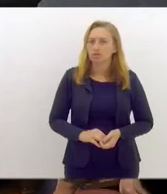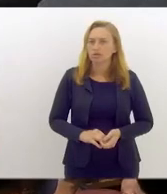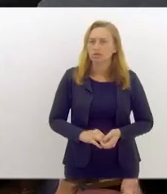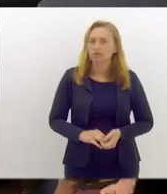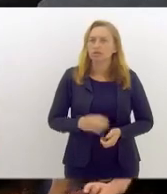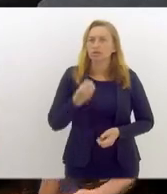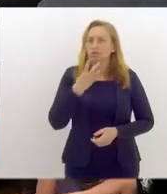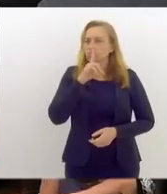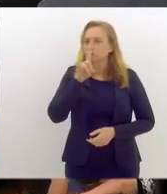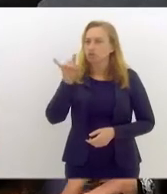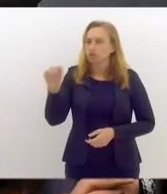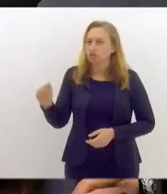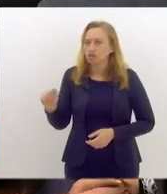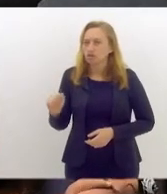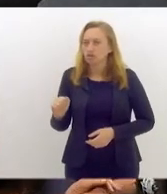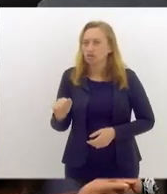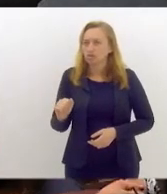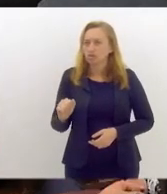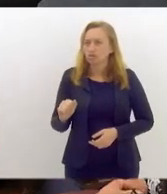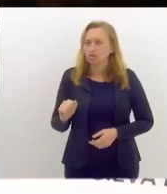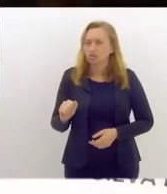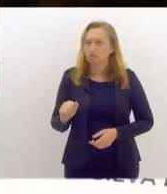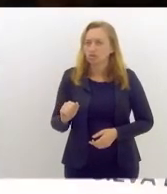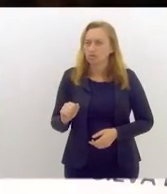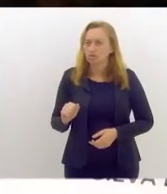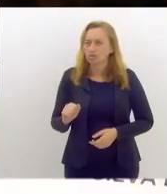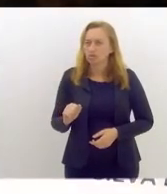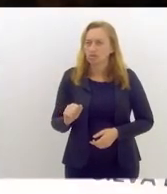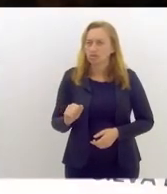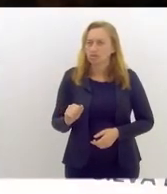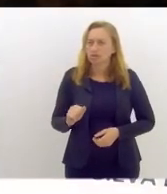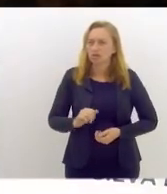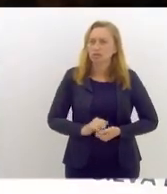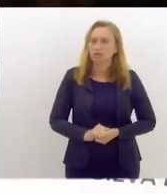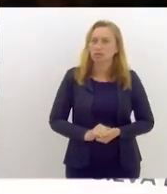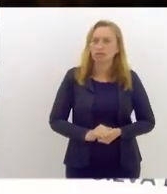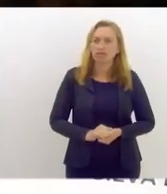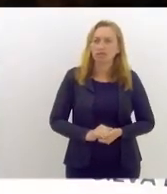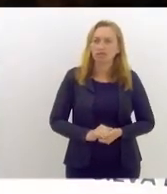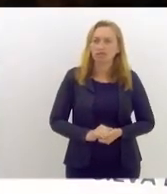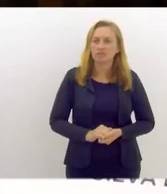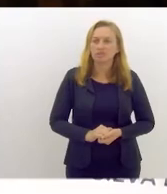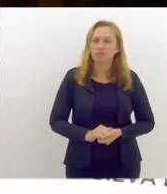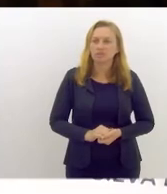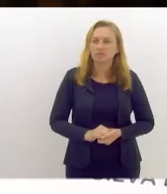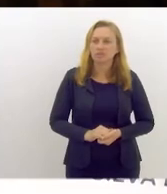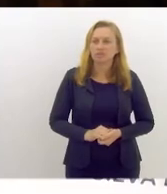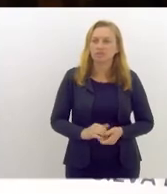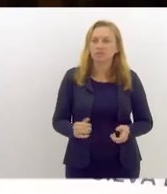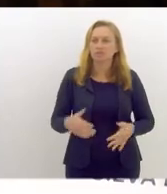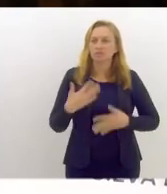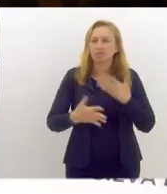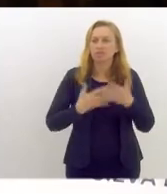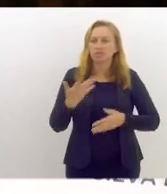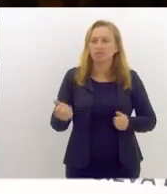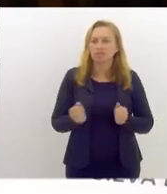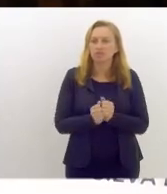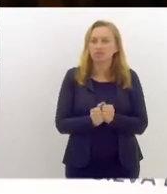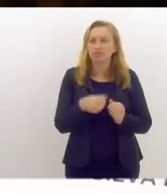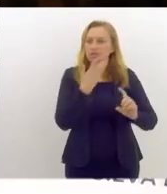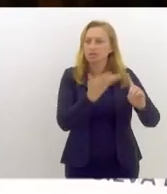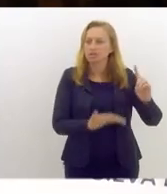Bom dia a todos os presentes para mim é uma honra muito grande uma alegria enorme participar dessa sessão